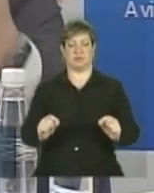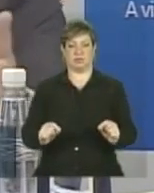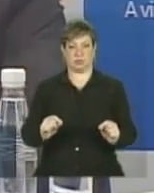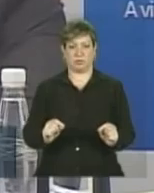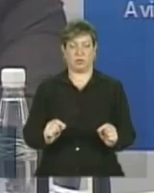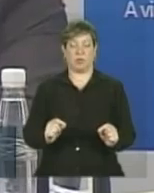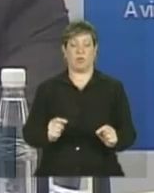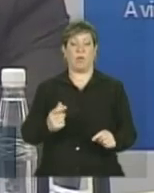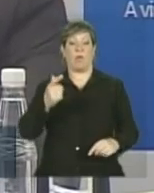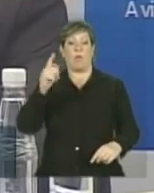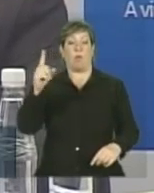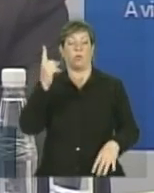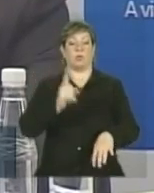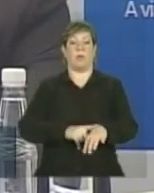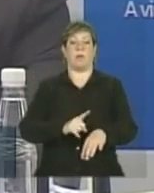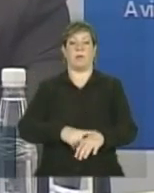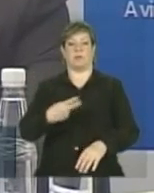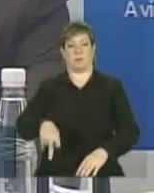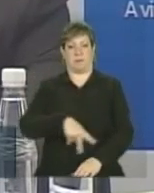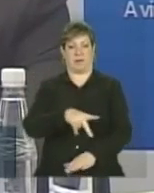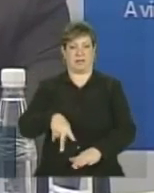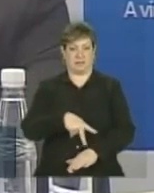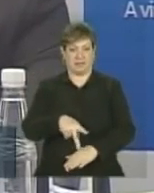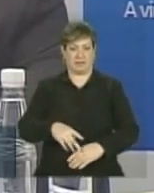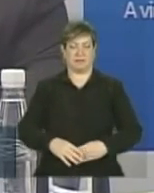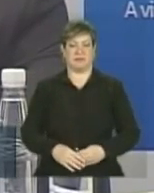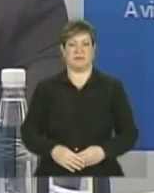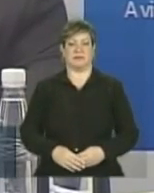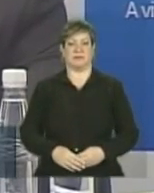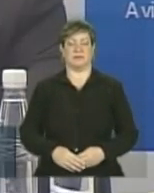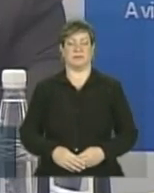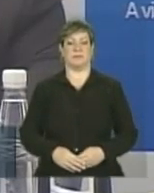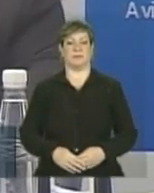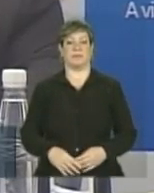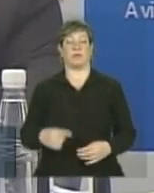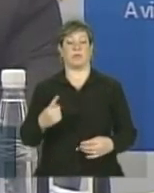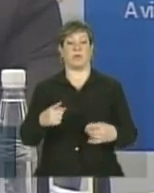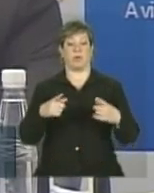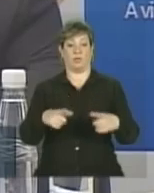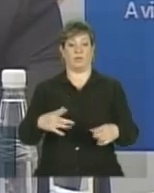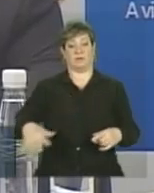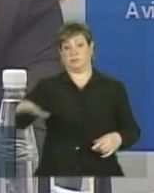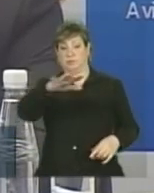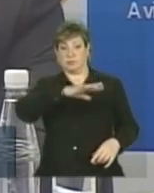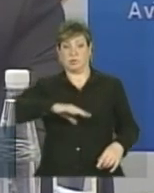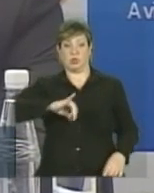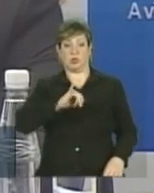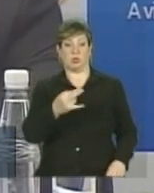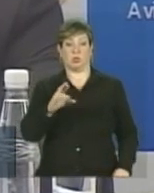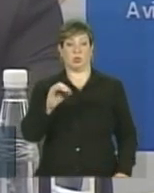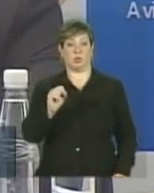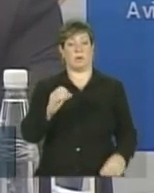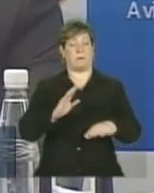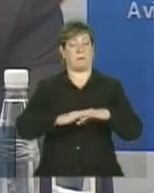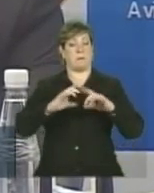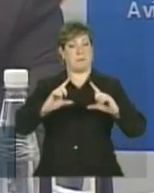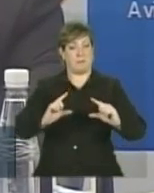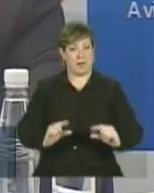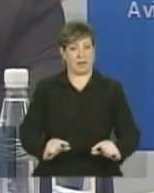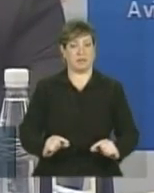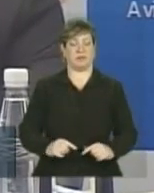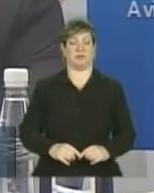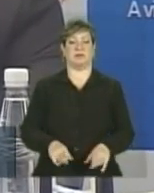acreditando em outro momento para o país. Quer dizer, num ambiente de juros mais baixos, num ambiente em